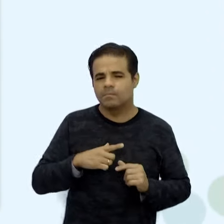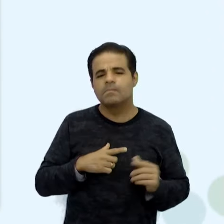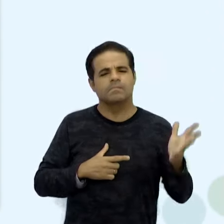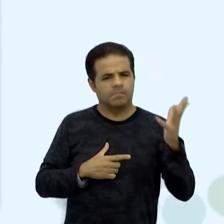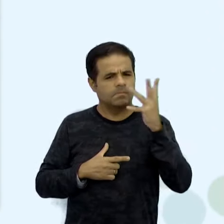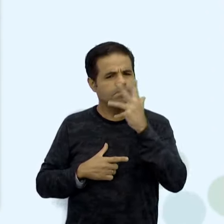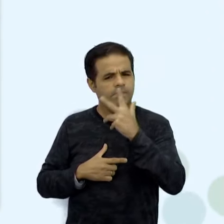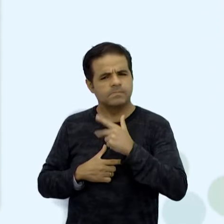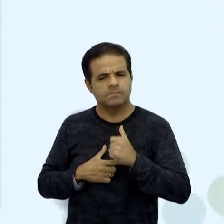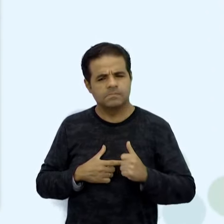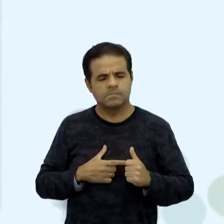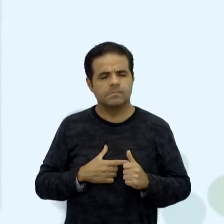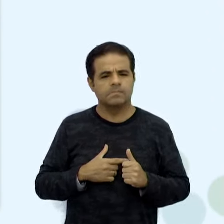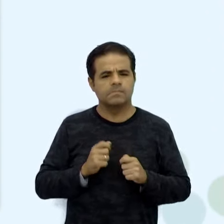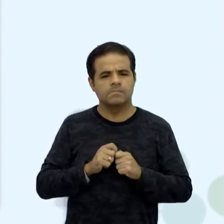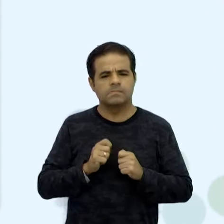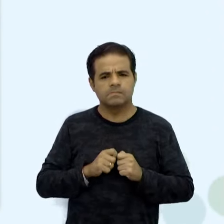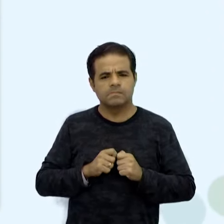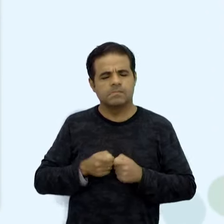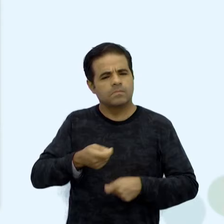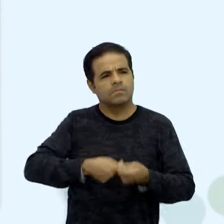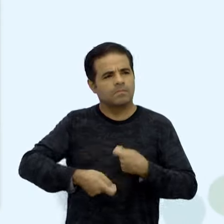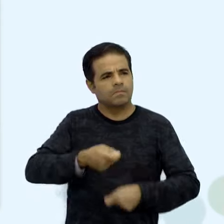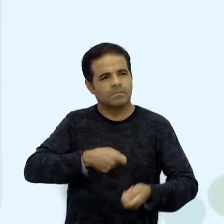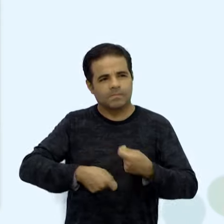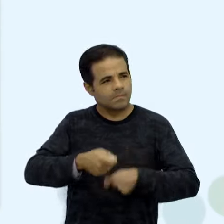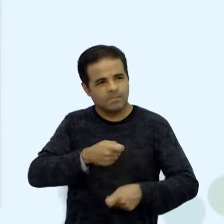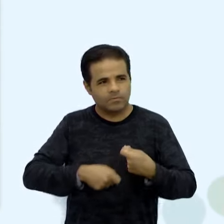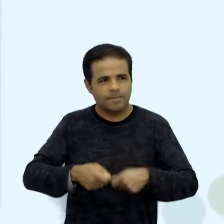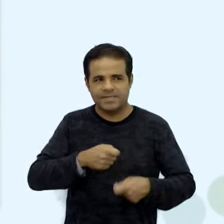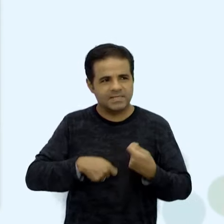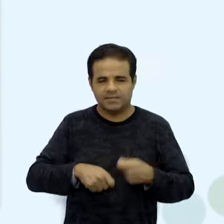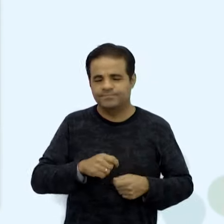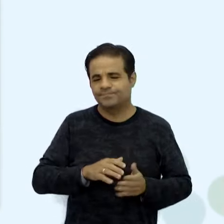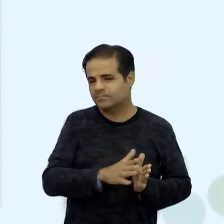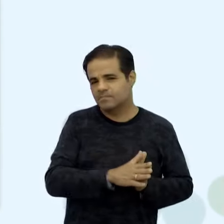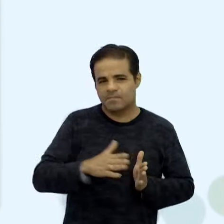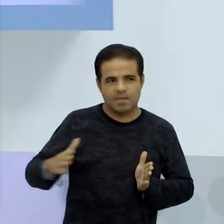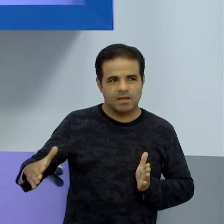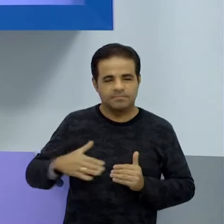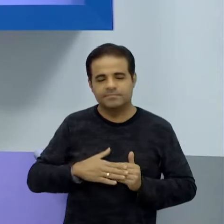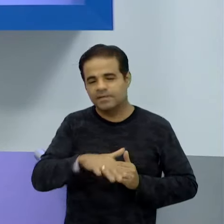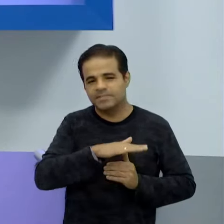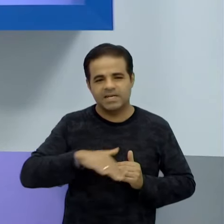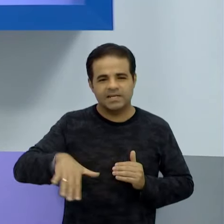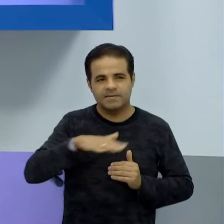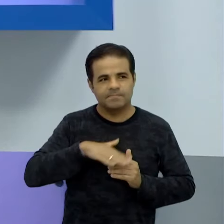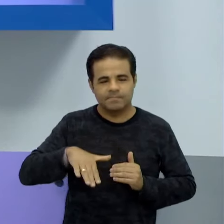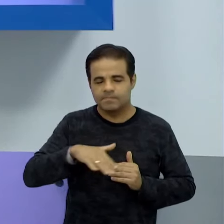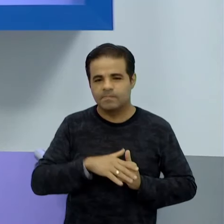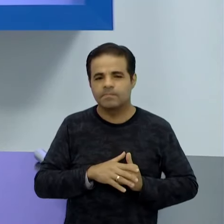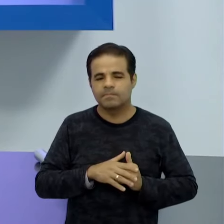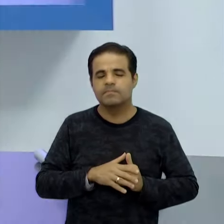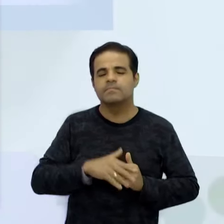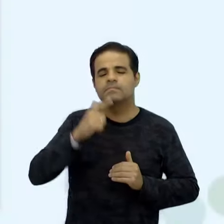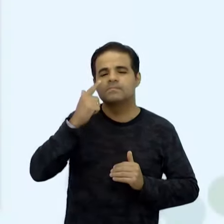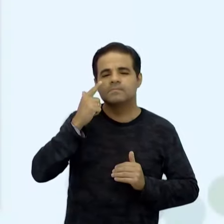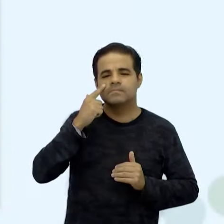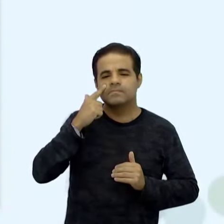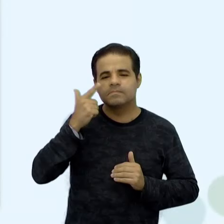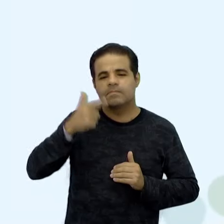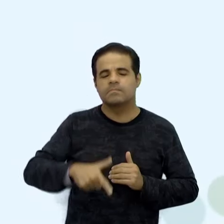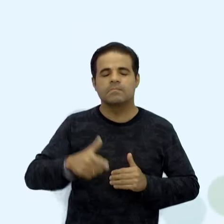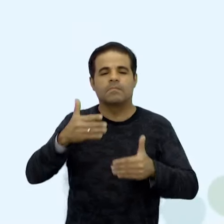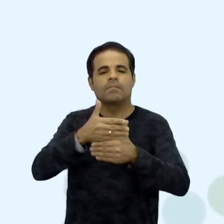bonita, onde é realizado muito comércio lá no Marrocos. Então as praças são importantes. Vamos lá para o nosso